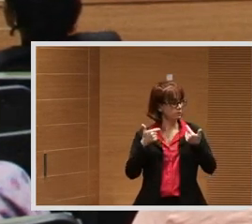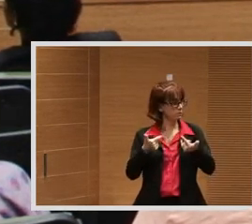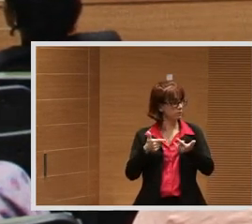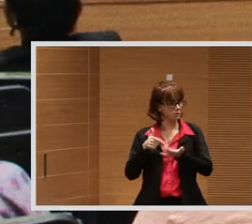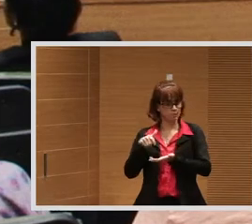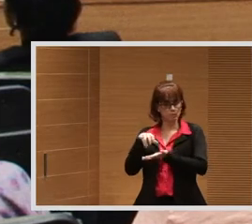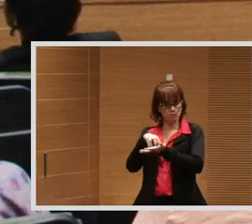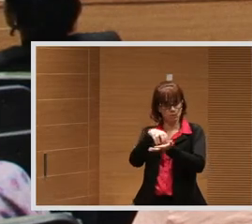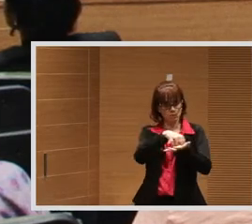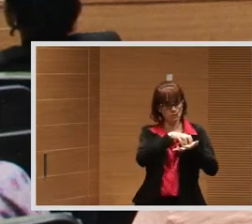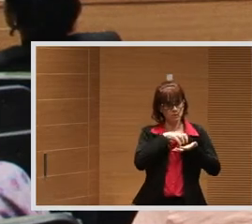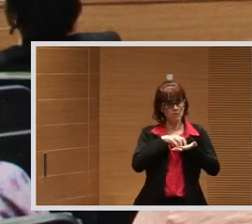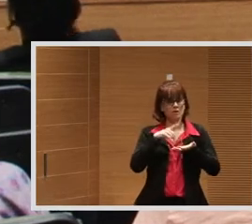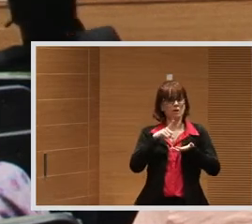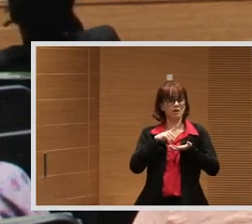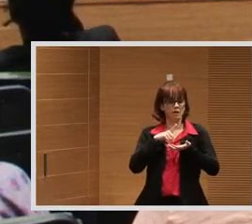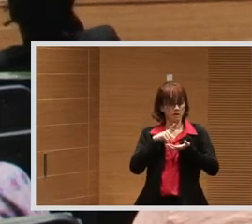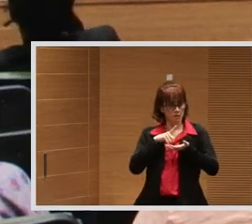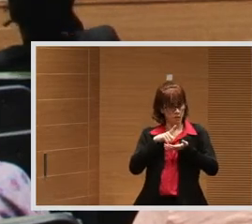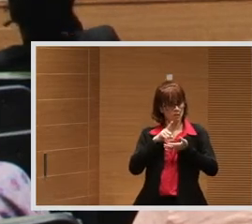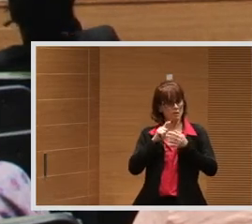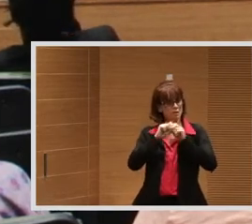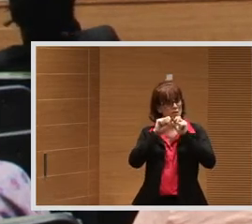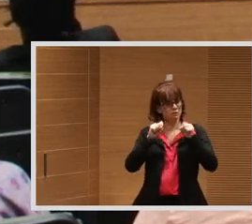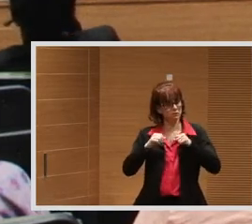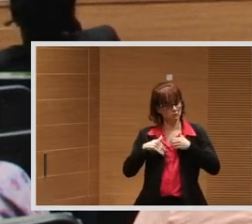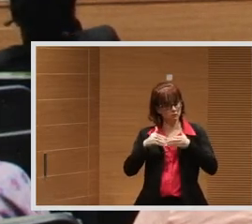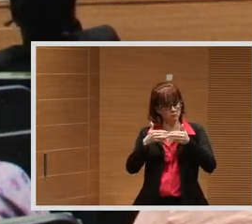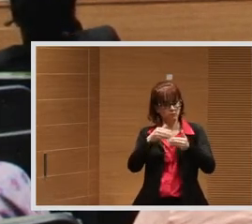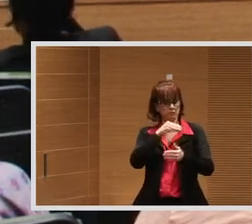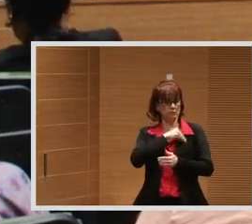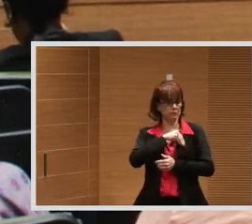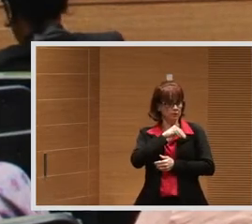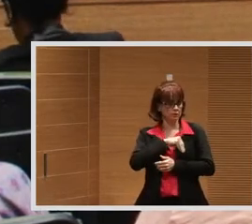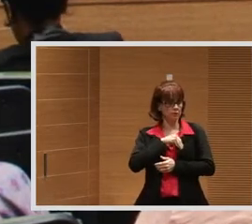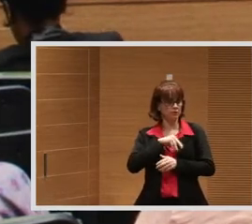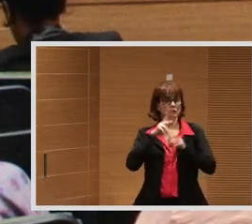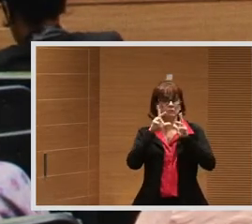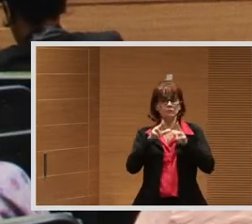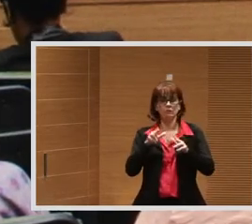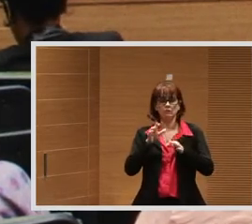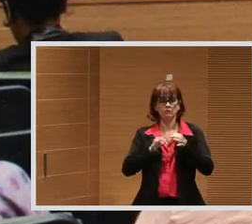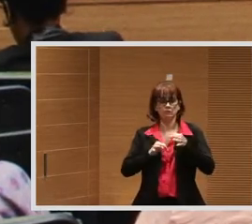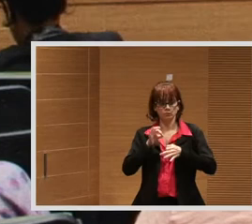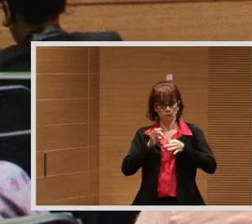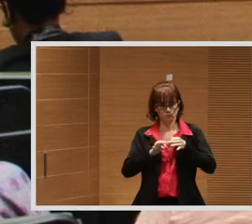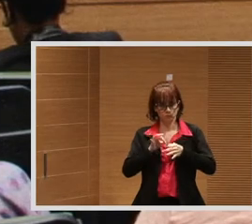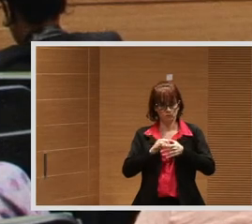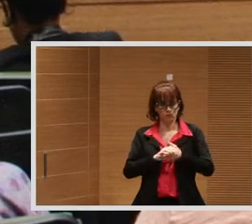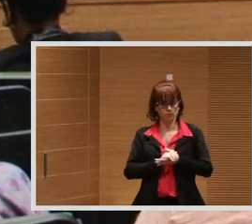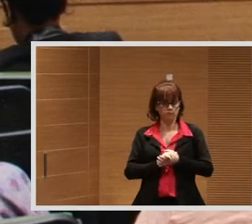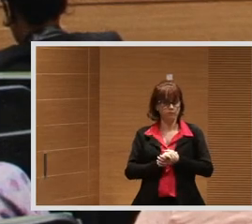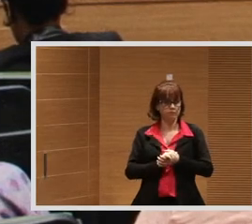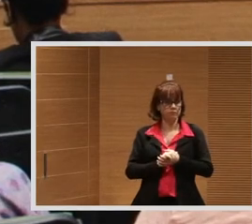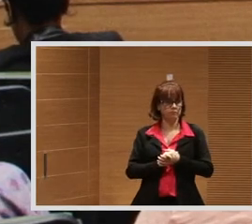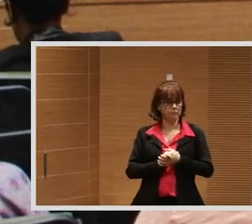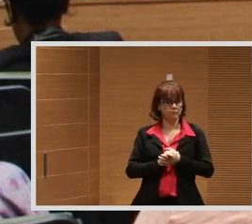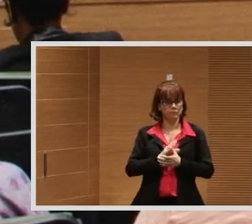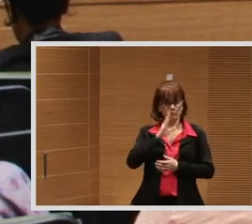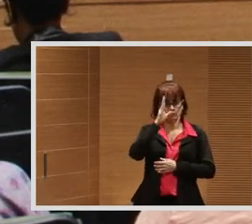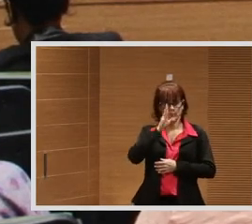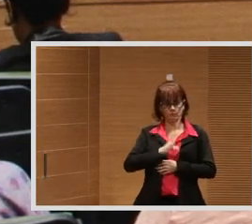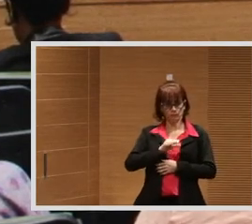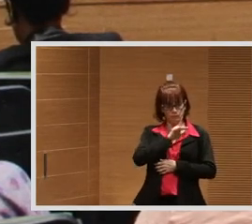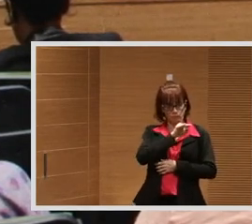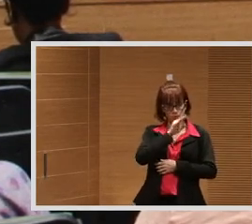e tem um sistema de carreira, como se fosse, e os salários também, como se fosse o judiciário. Então, eles ficam, divide o Brasil em